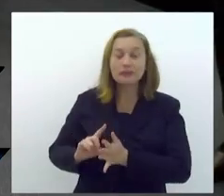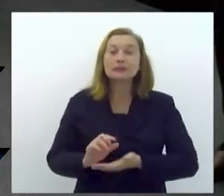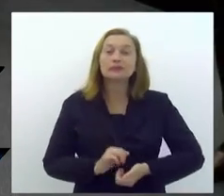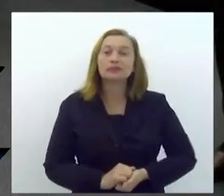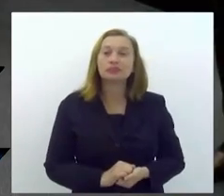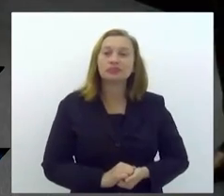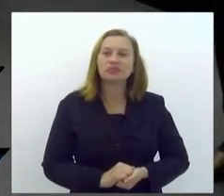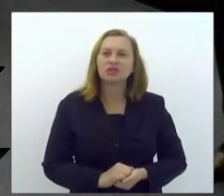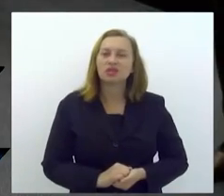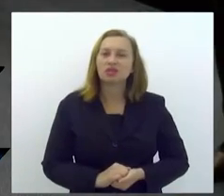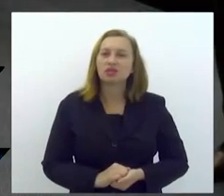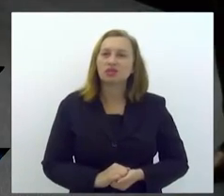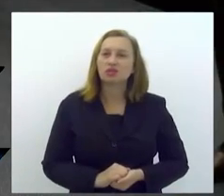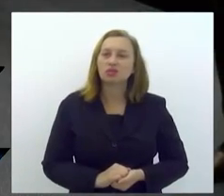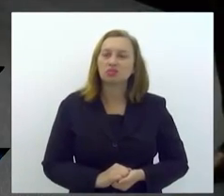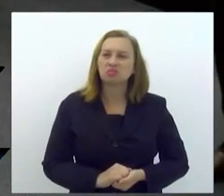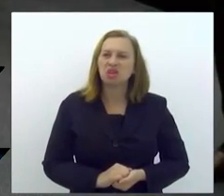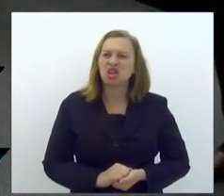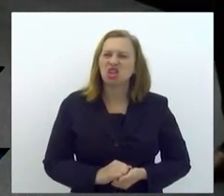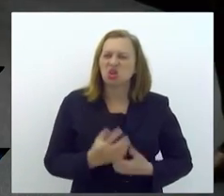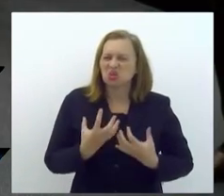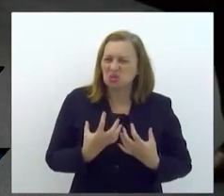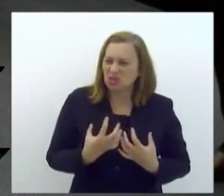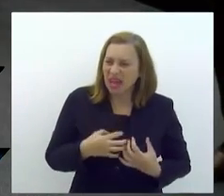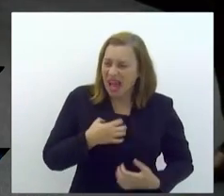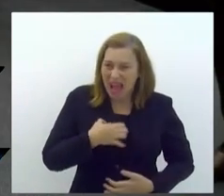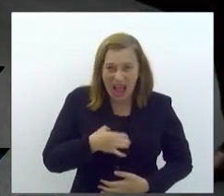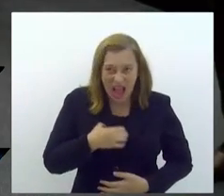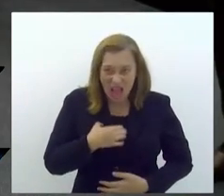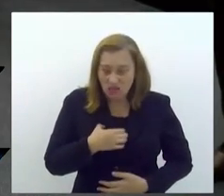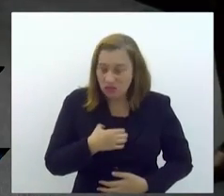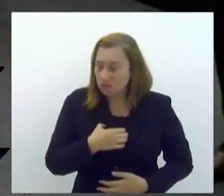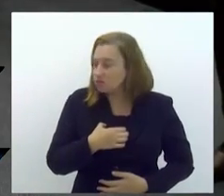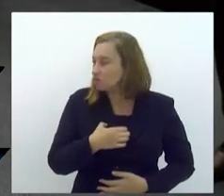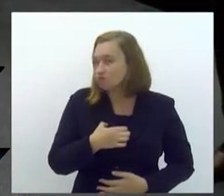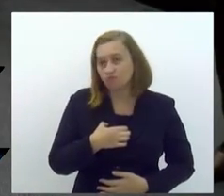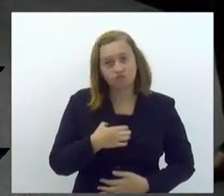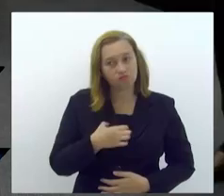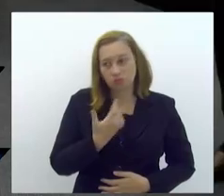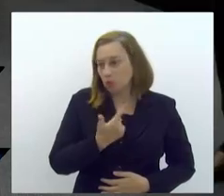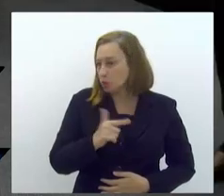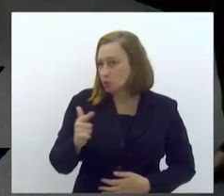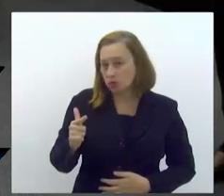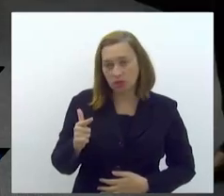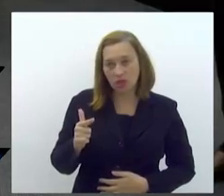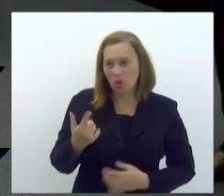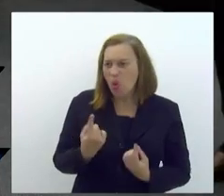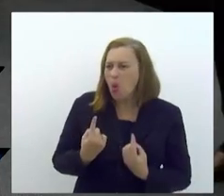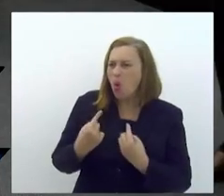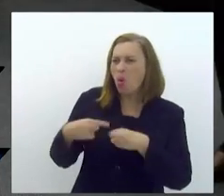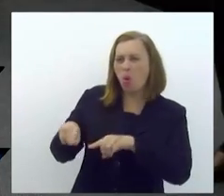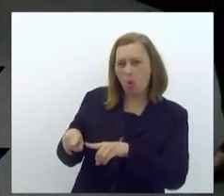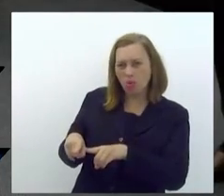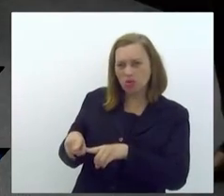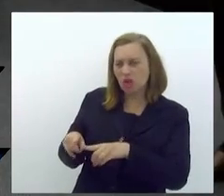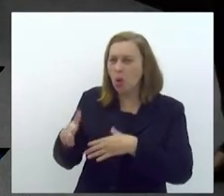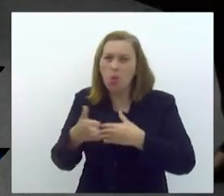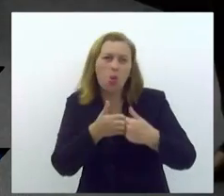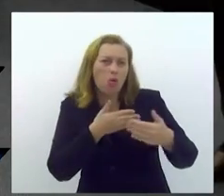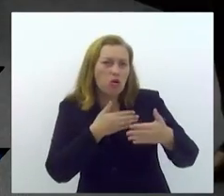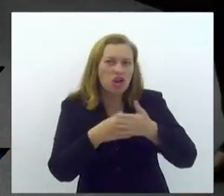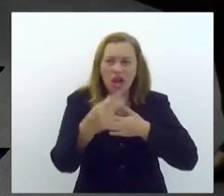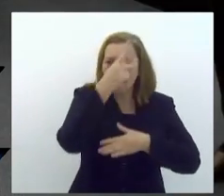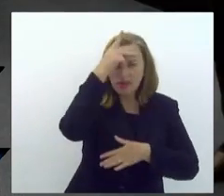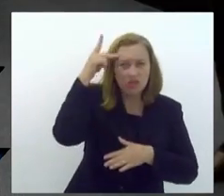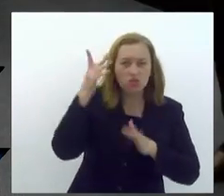de quem não carrego nenhum ódio nem um desafeto principalmente contra qualquer pessoa